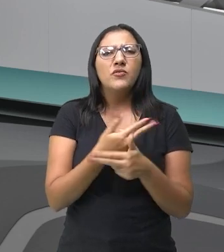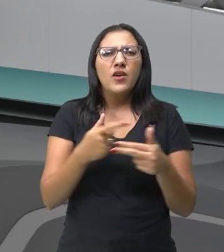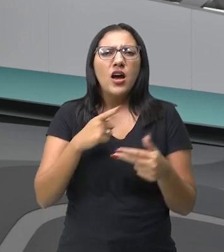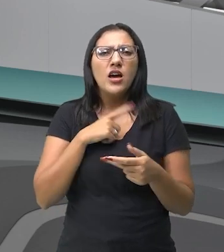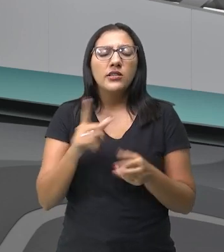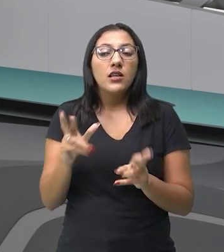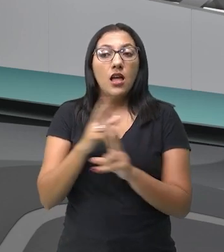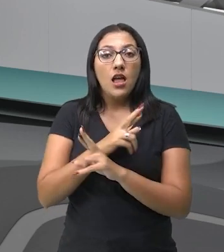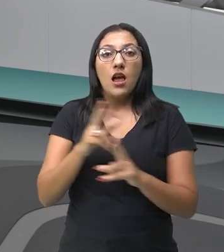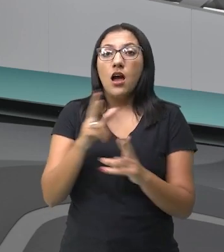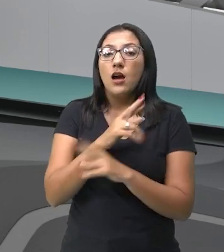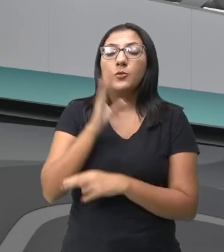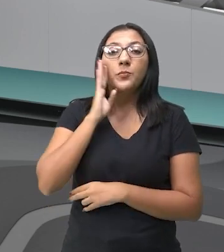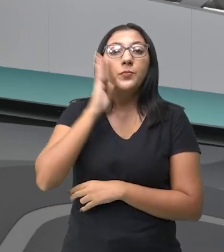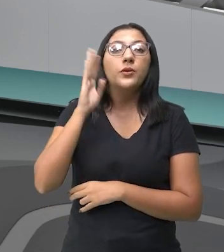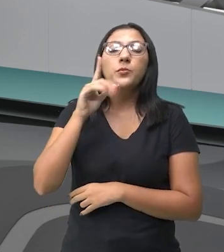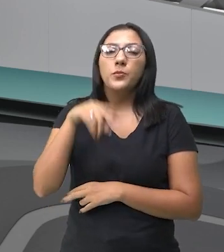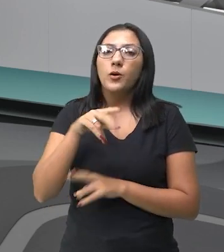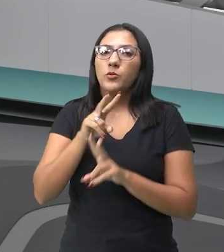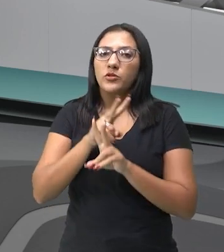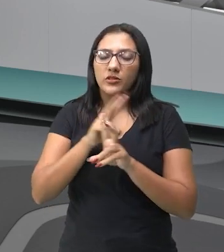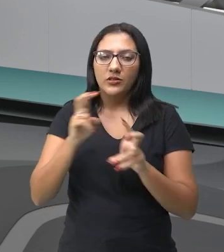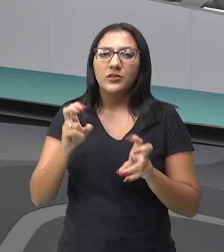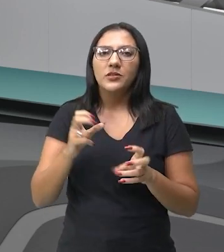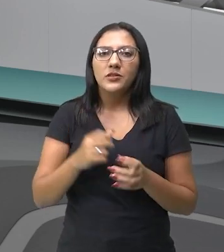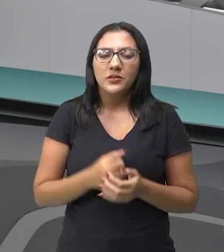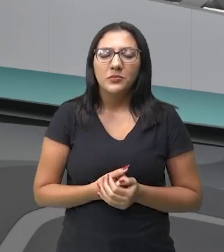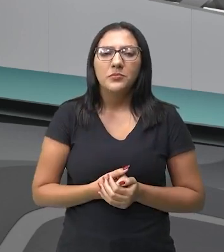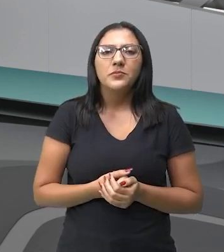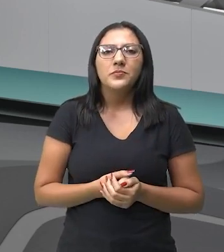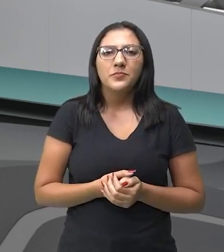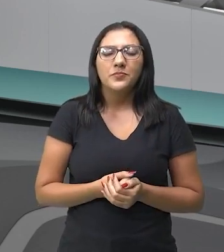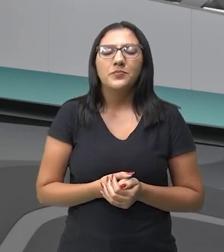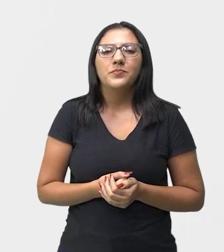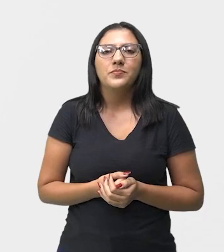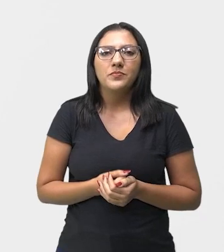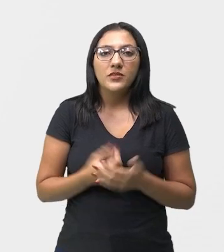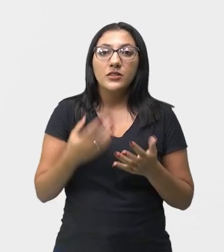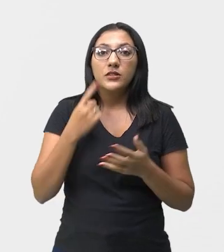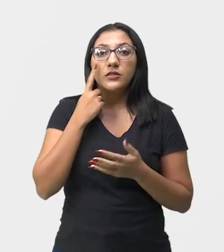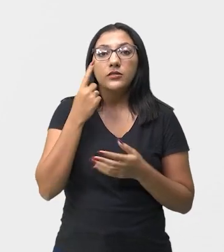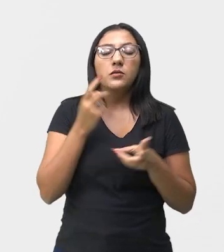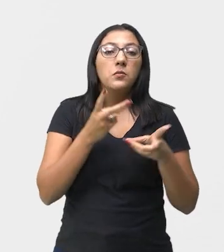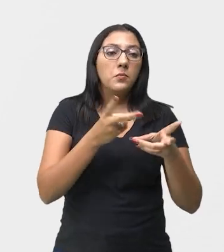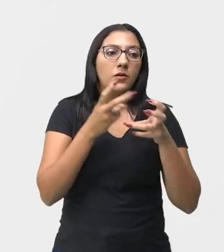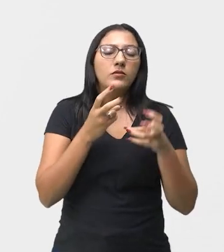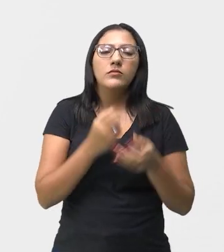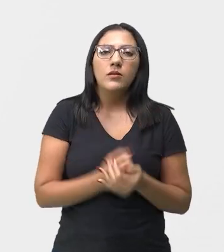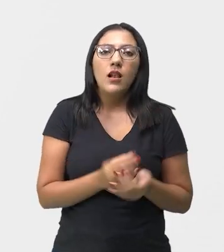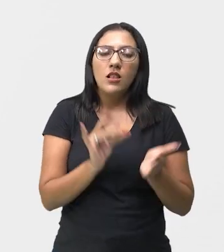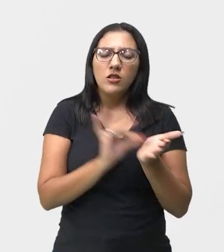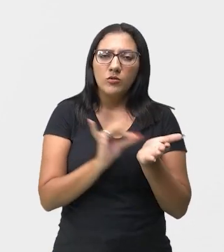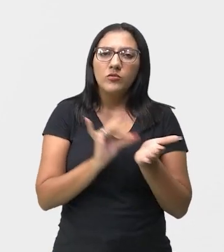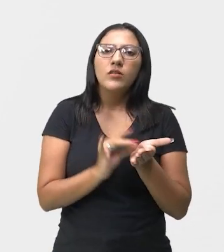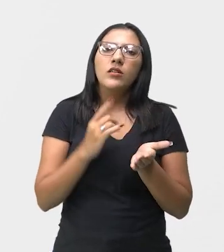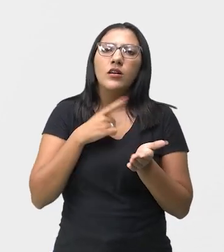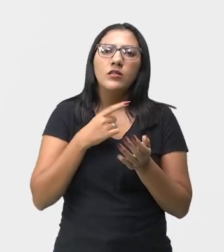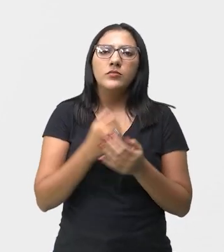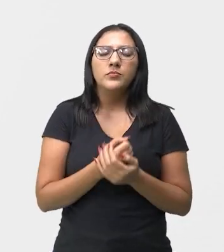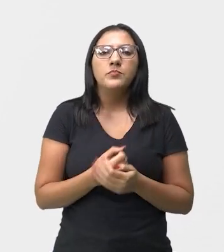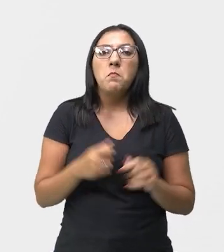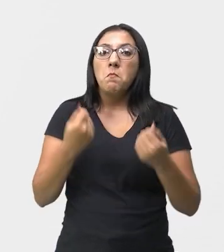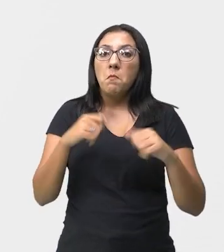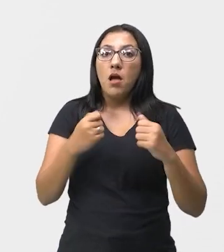é necessário que o nosso infográfico esteja assim como na cartela. Olhem só como ele fica na cartela assim, né?